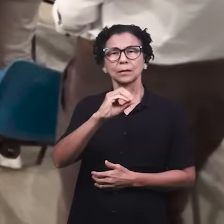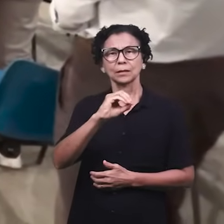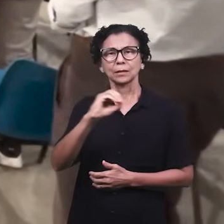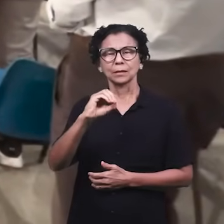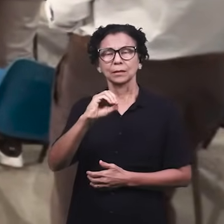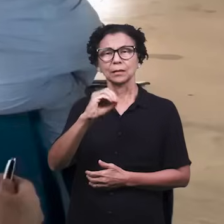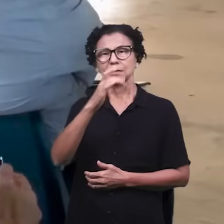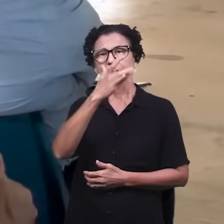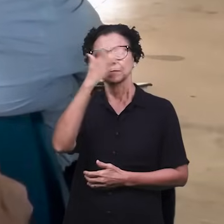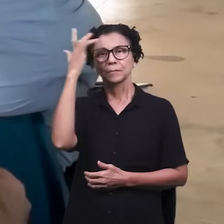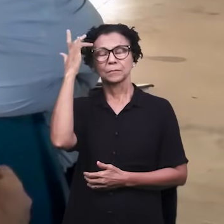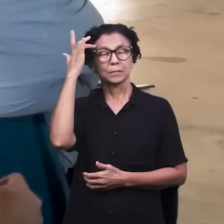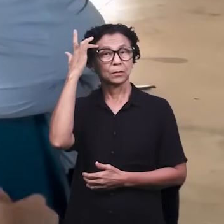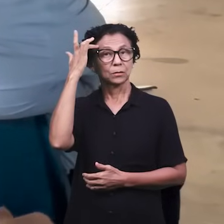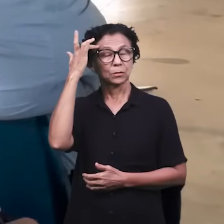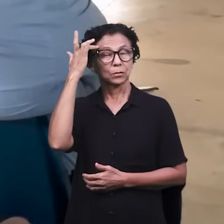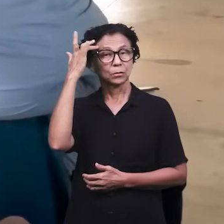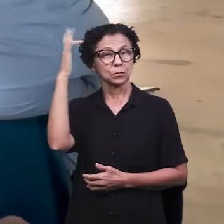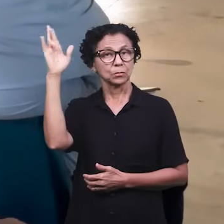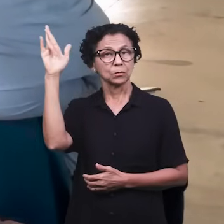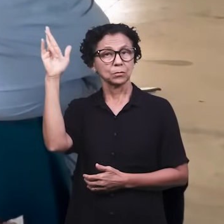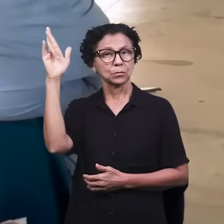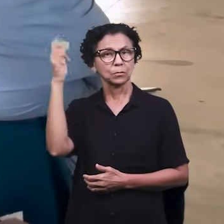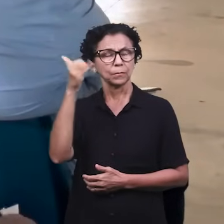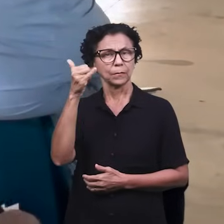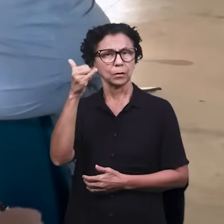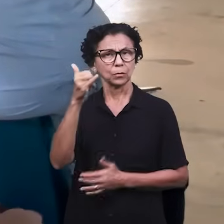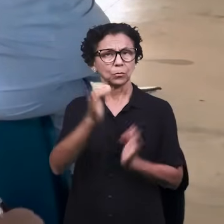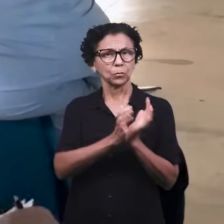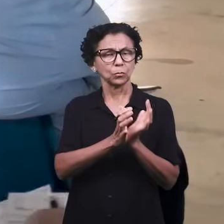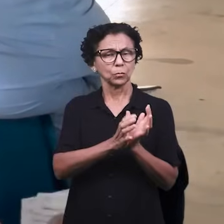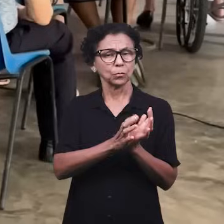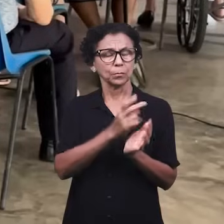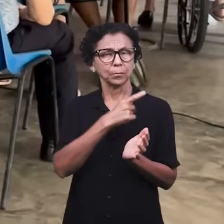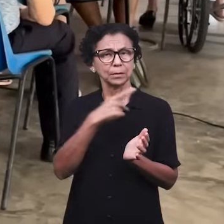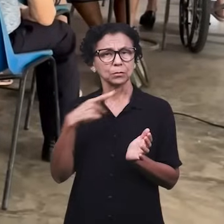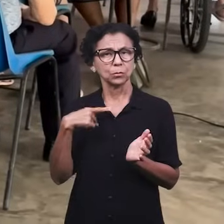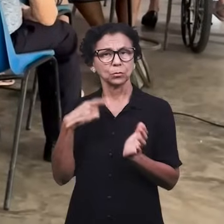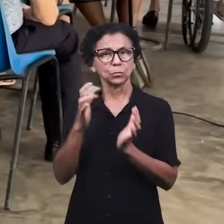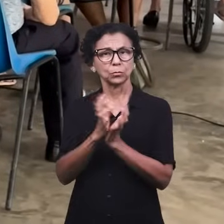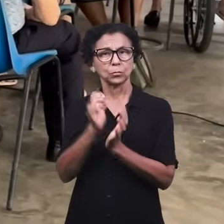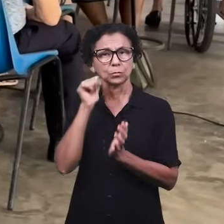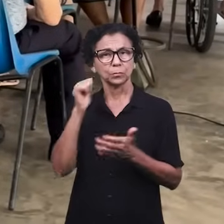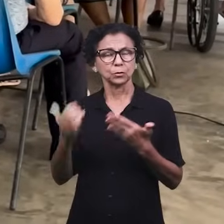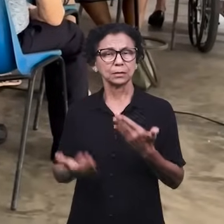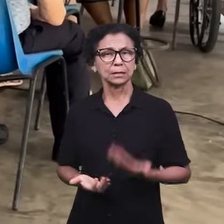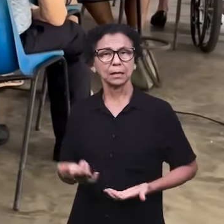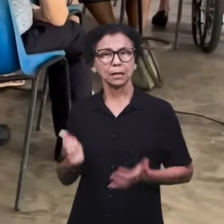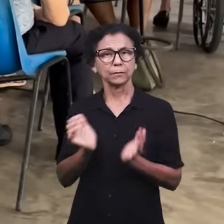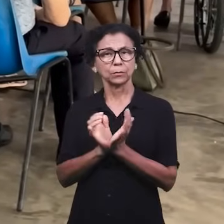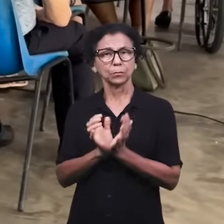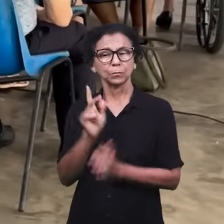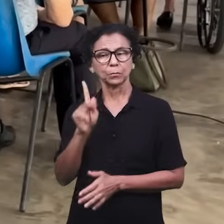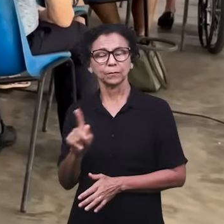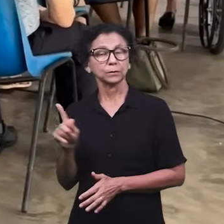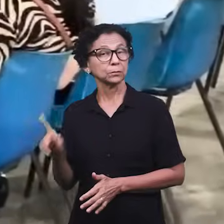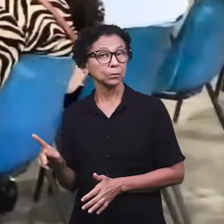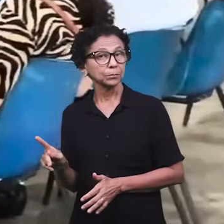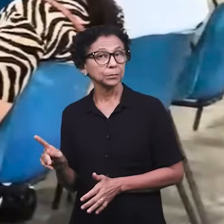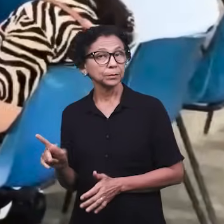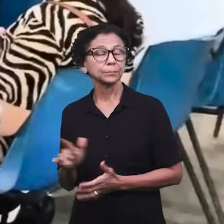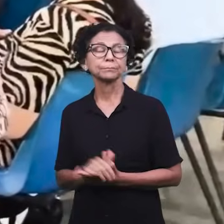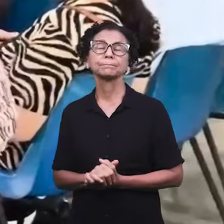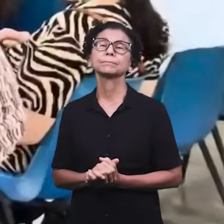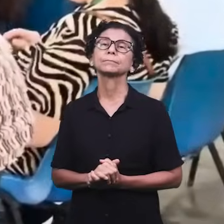pessoas, onde o Senhor ele falou com os pastores, falou com as senhoras, com as professoras, acerca